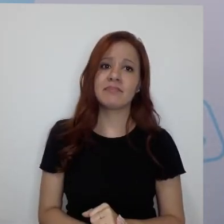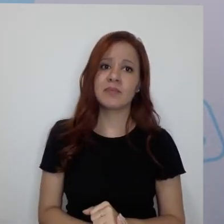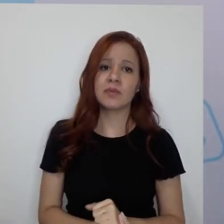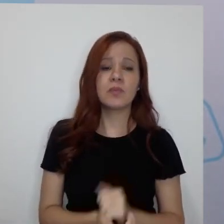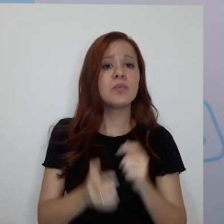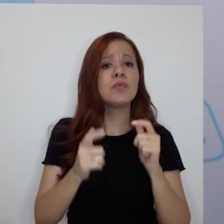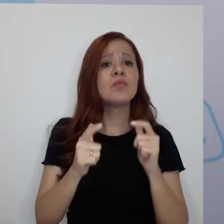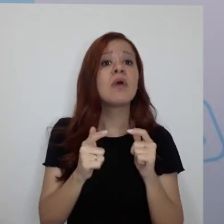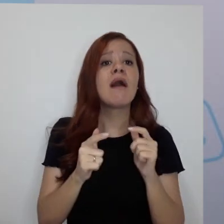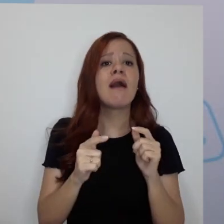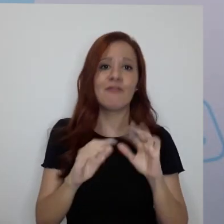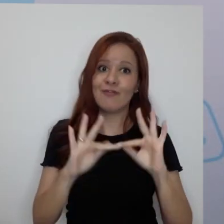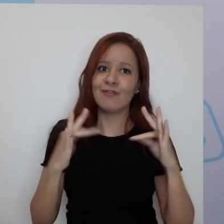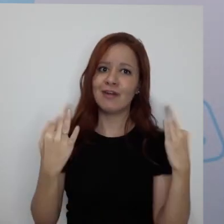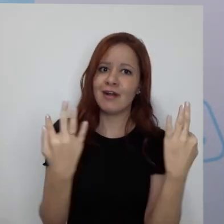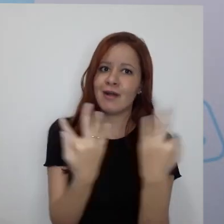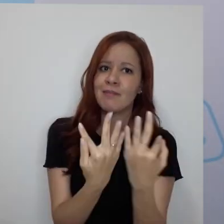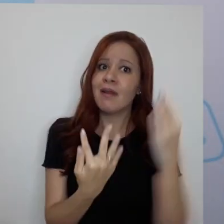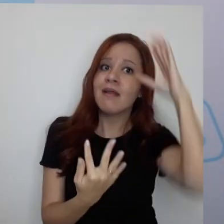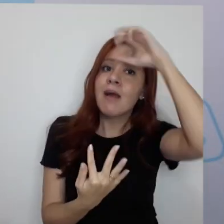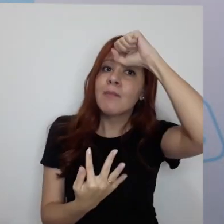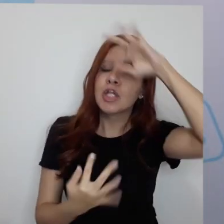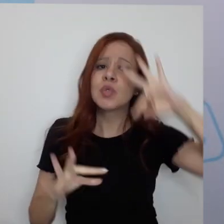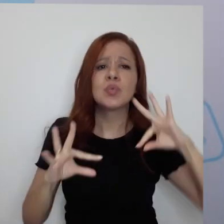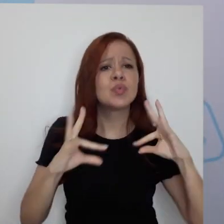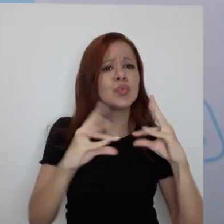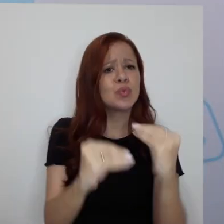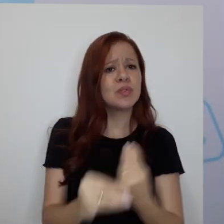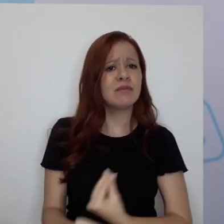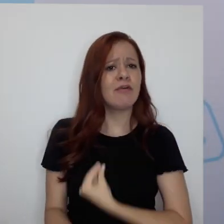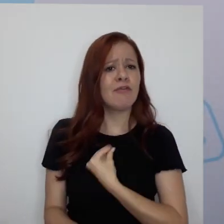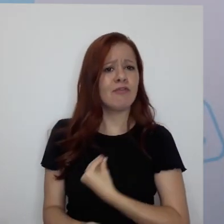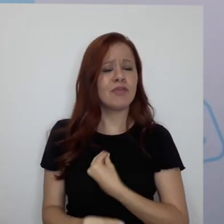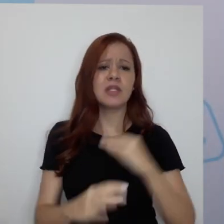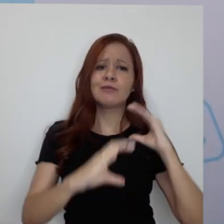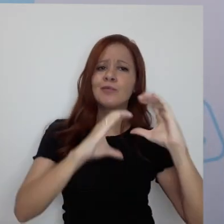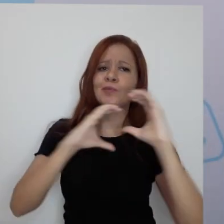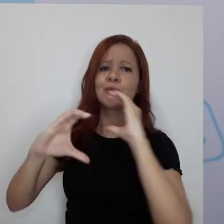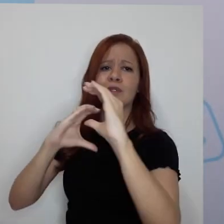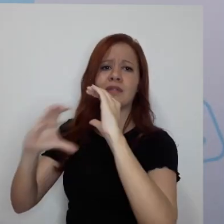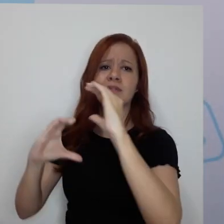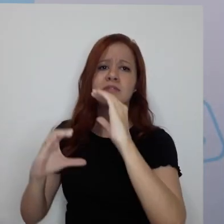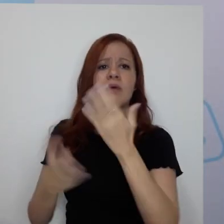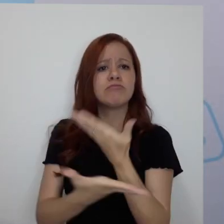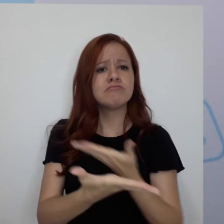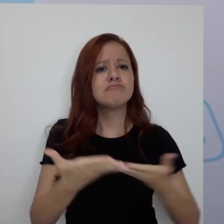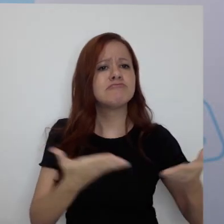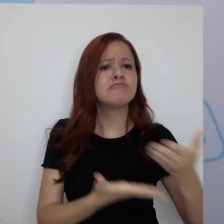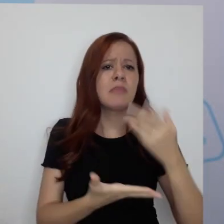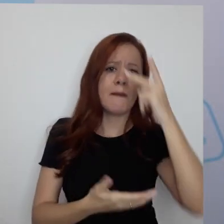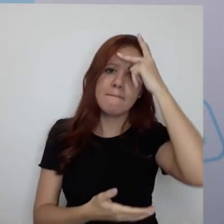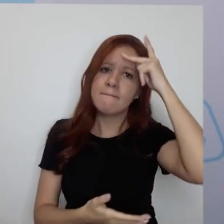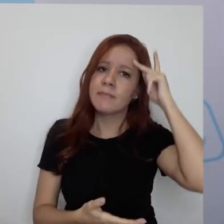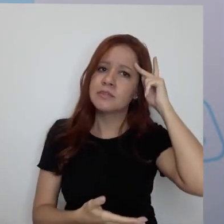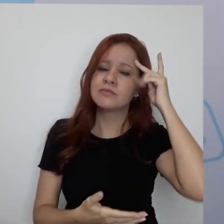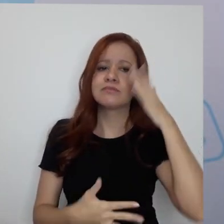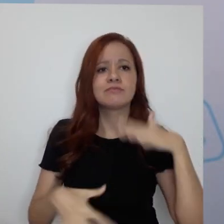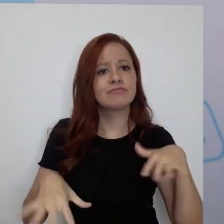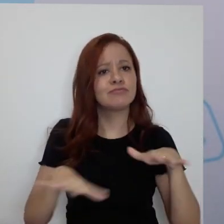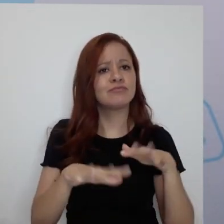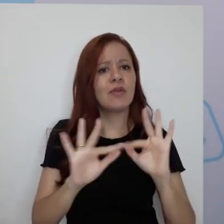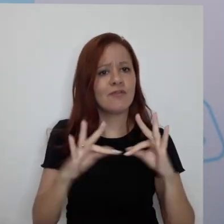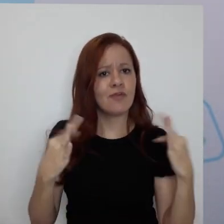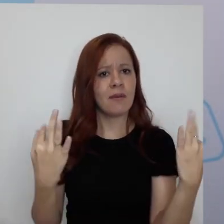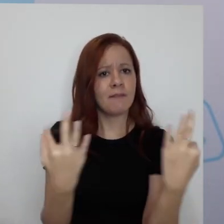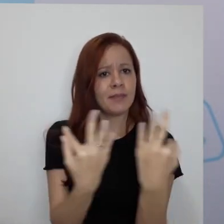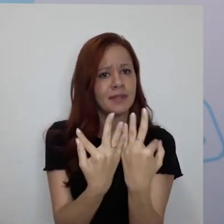começa a aprender tudo sobre a vida e sobre o relacionamento com o outro. Independente de como a família seja formada, o